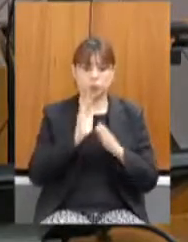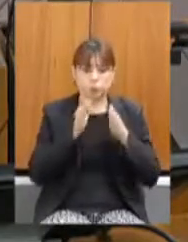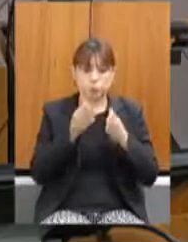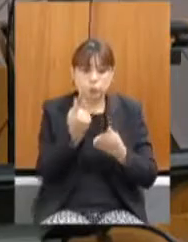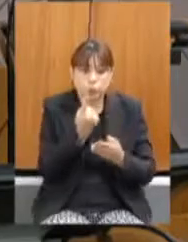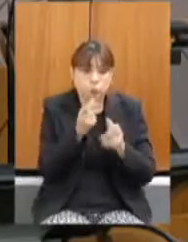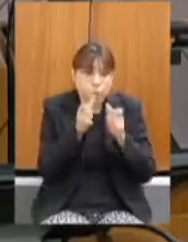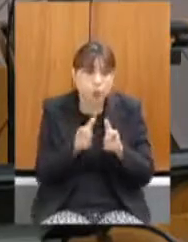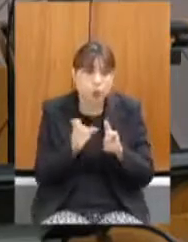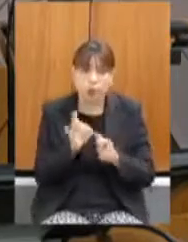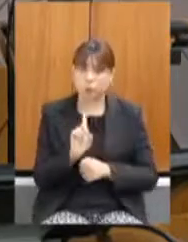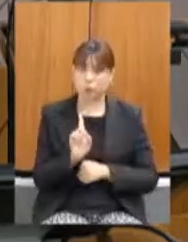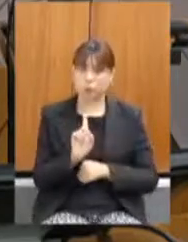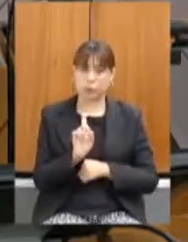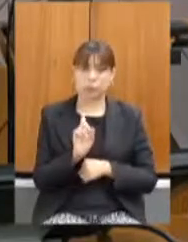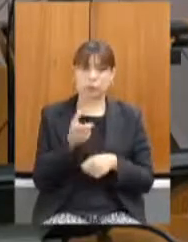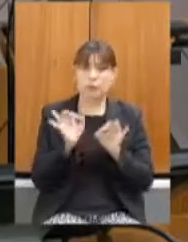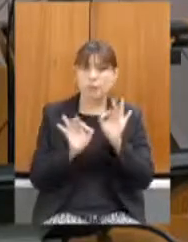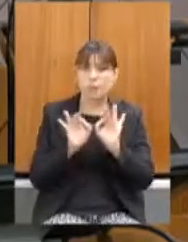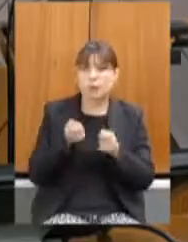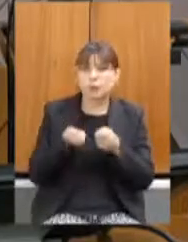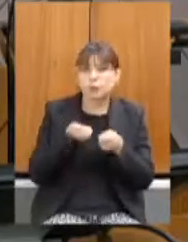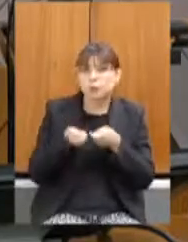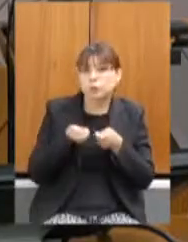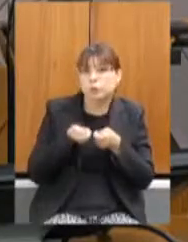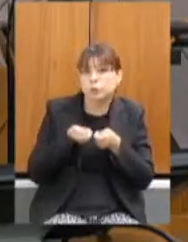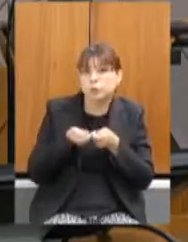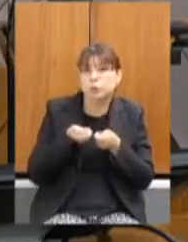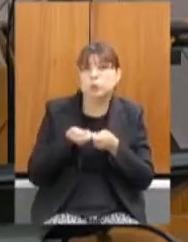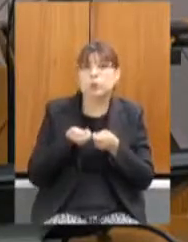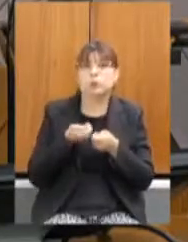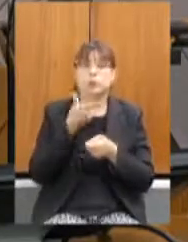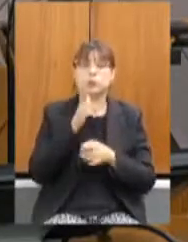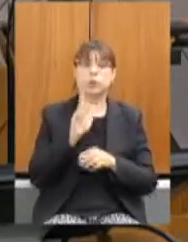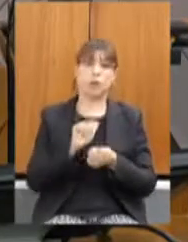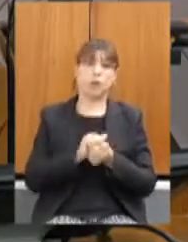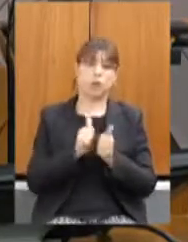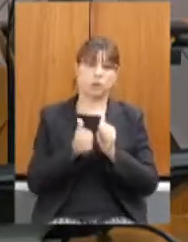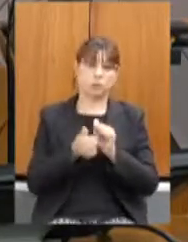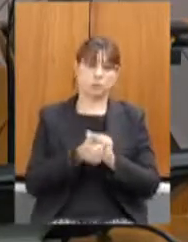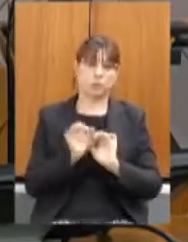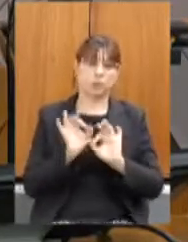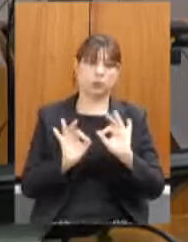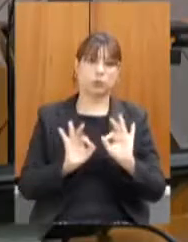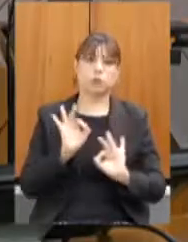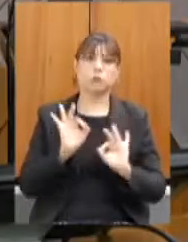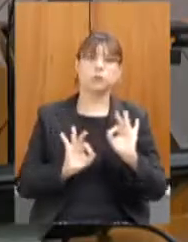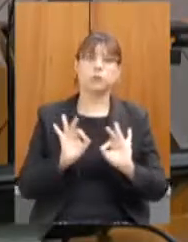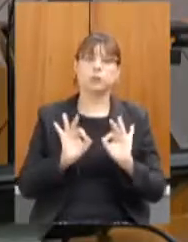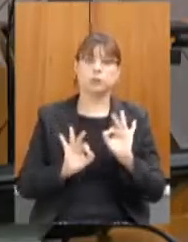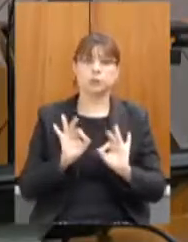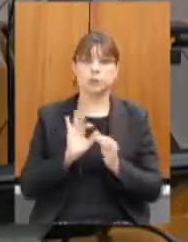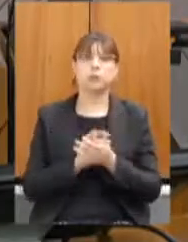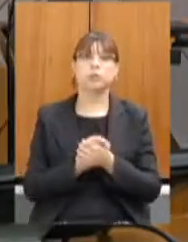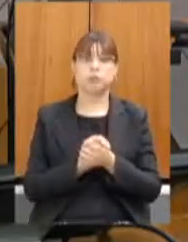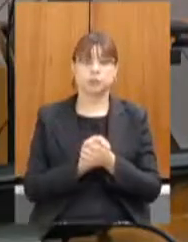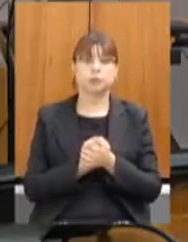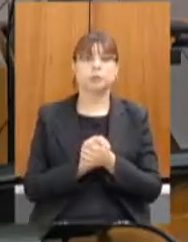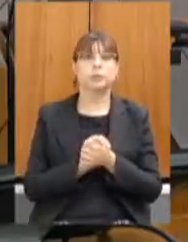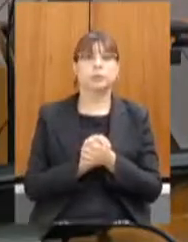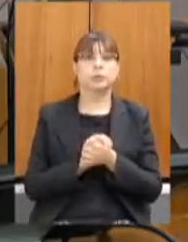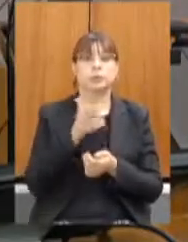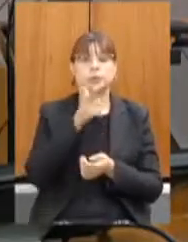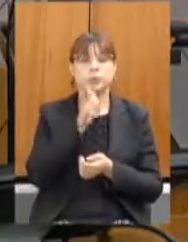os planos de contingência para que adaptação do plano de contingência fosse o mais próximo da realidade local